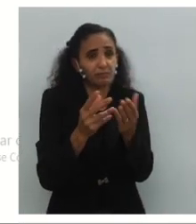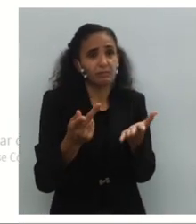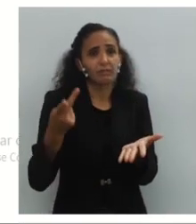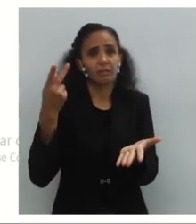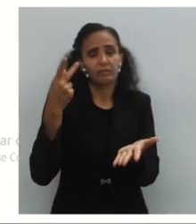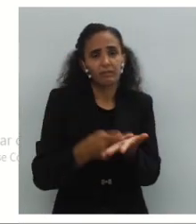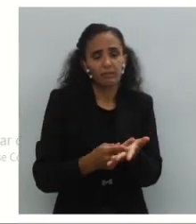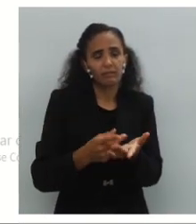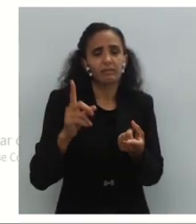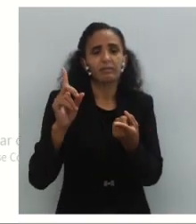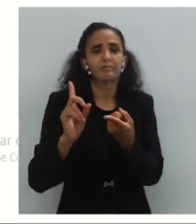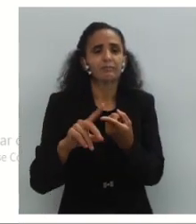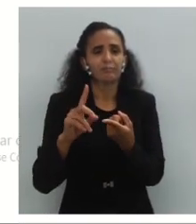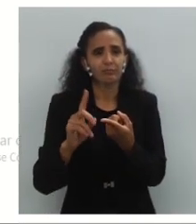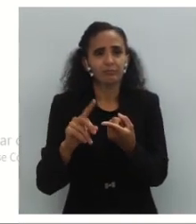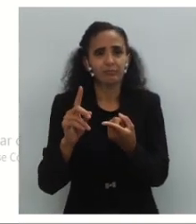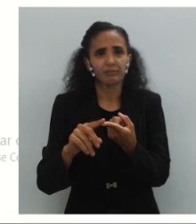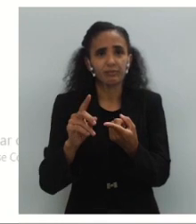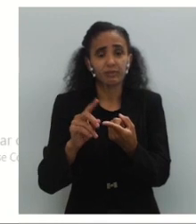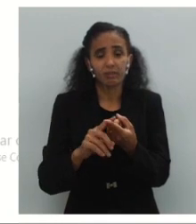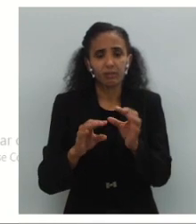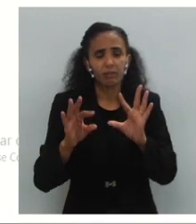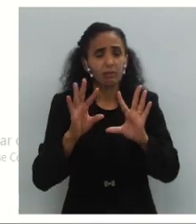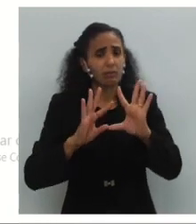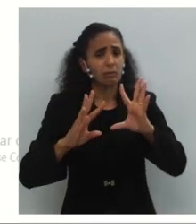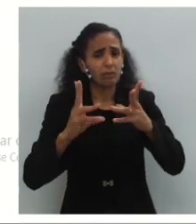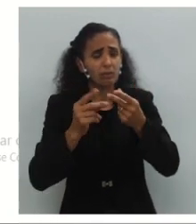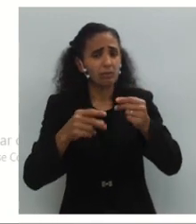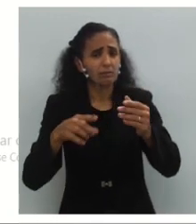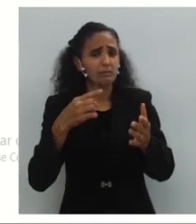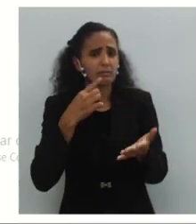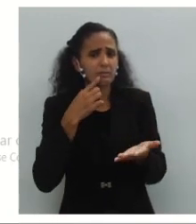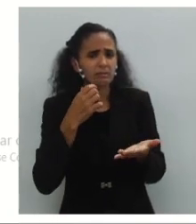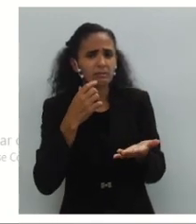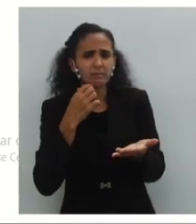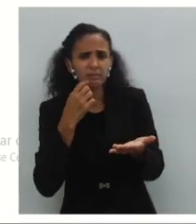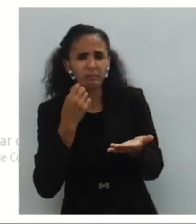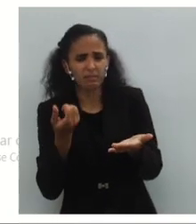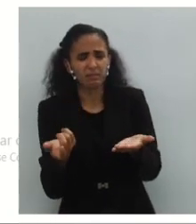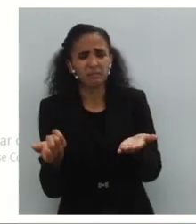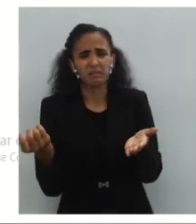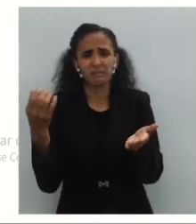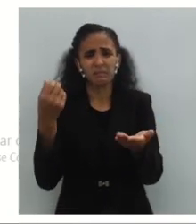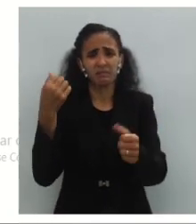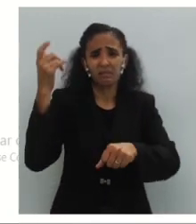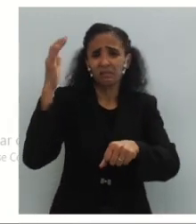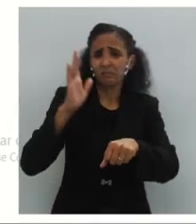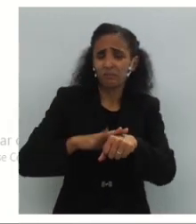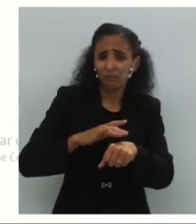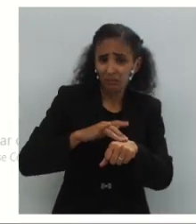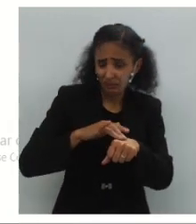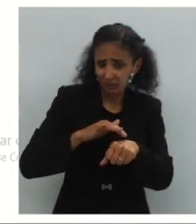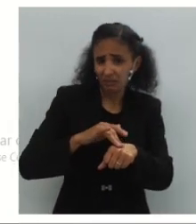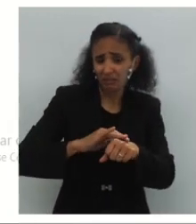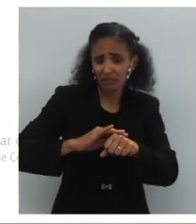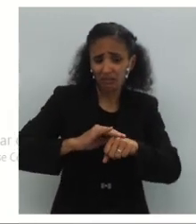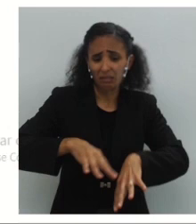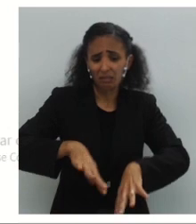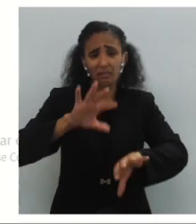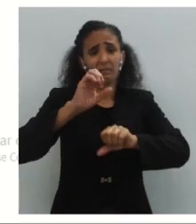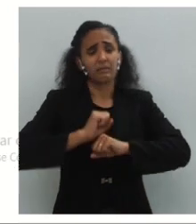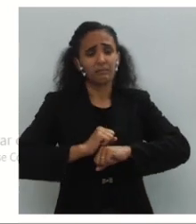Vai ocorrer também, né? Pode ser transmitido por ingestão de sangue contaminado, como